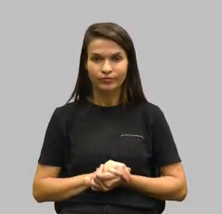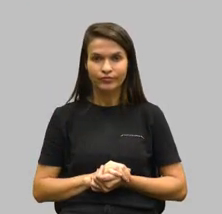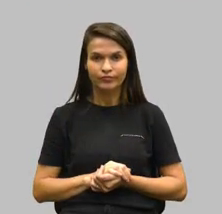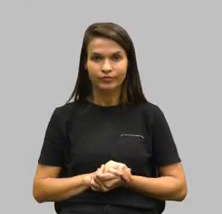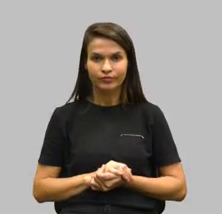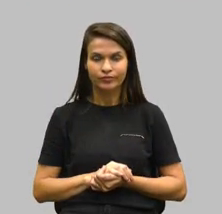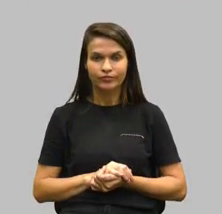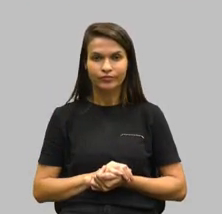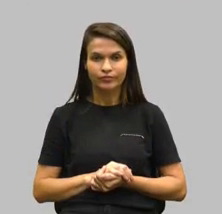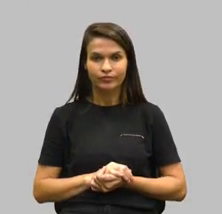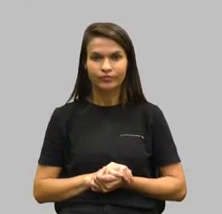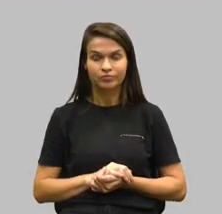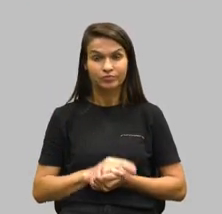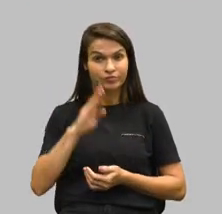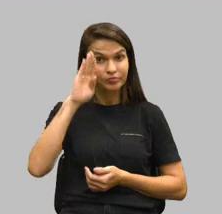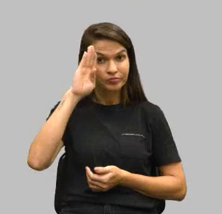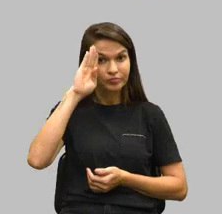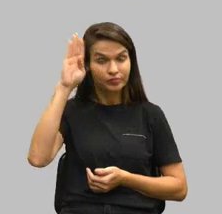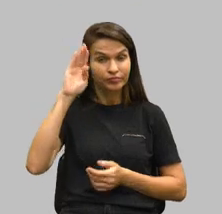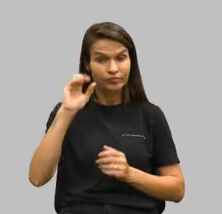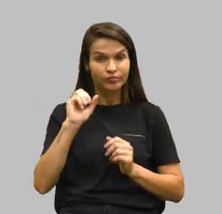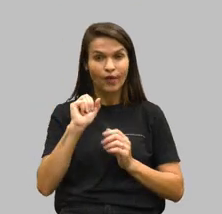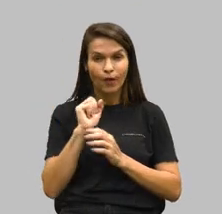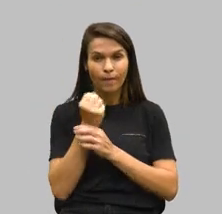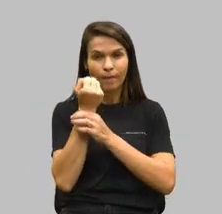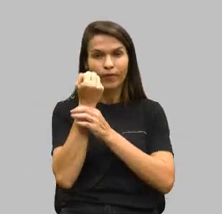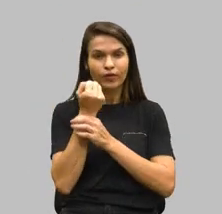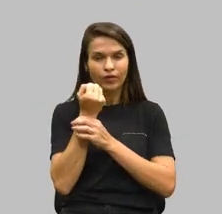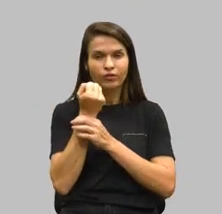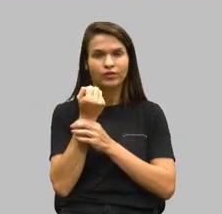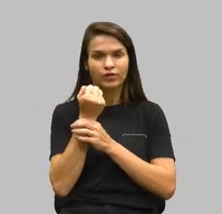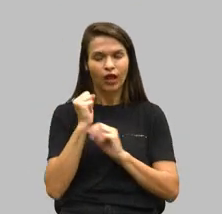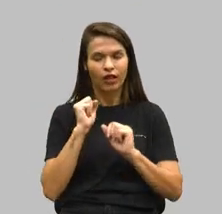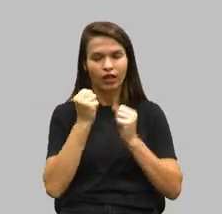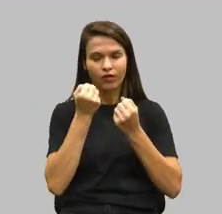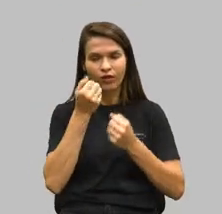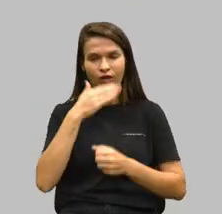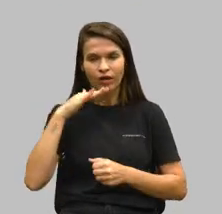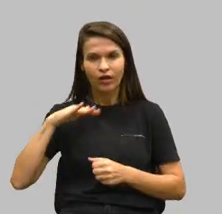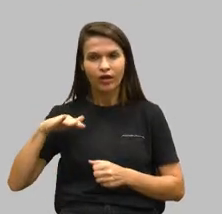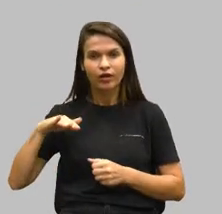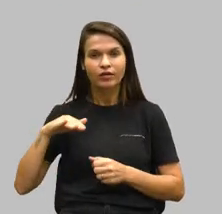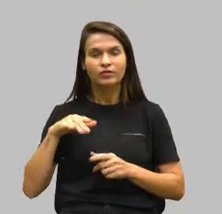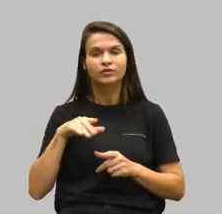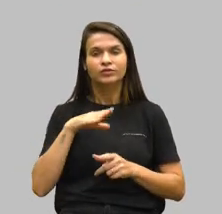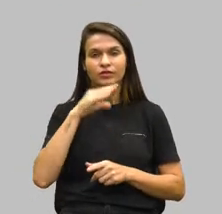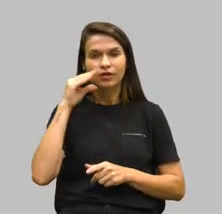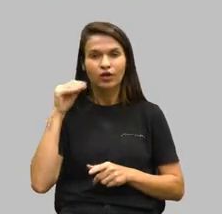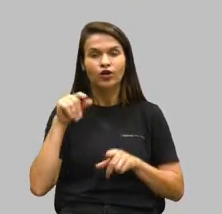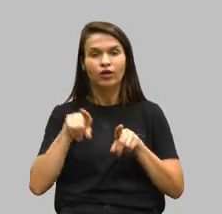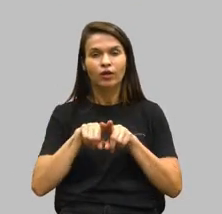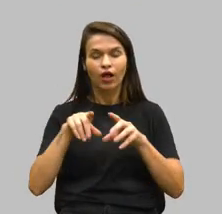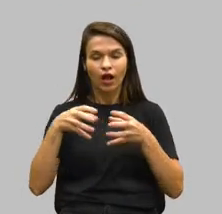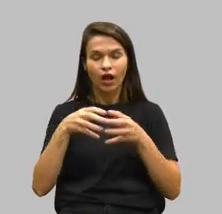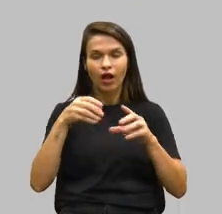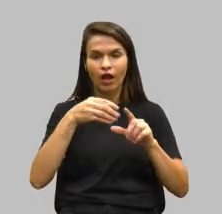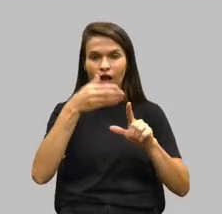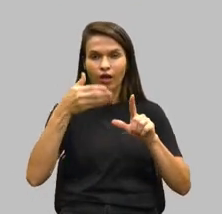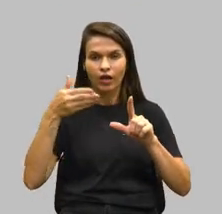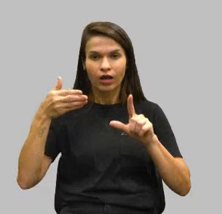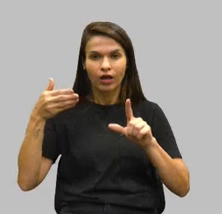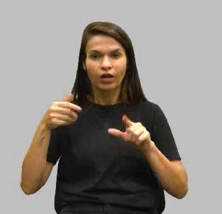eh principalmente a proteção e a defesa criança adolescente a população lgbtq a mais